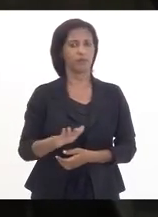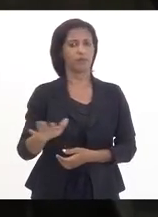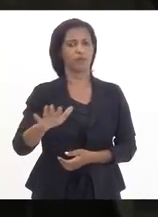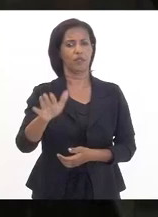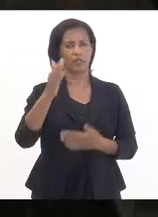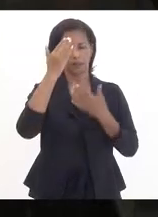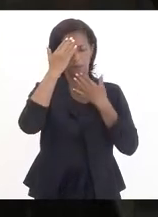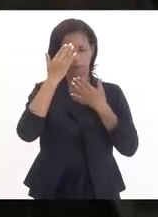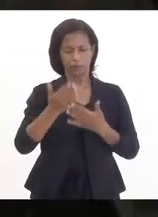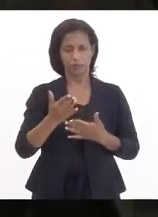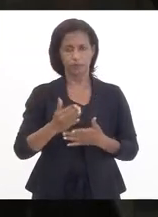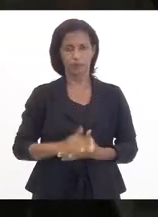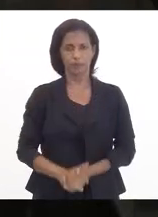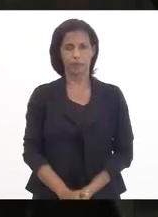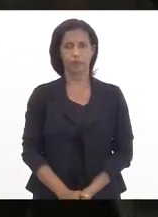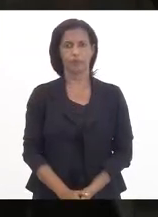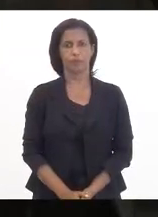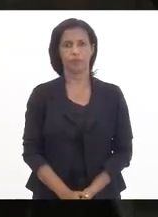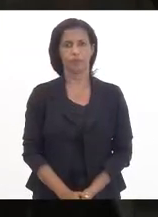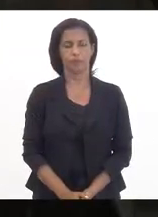obrigado.